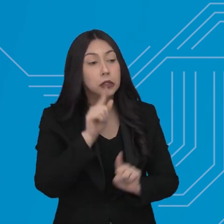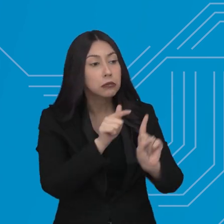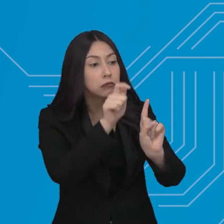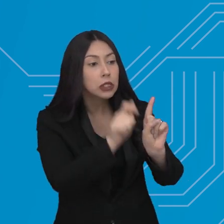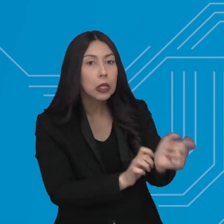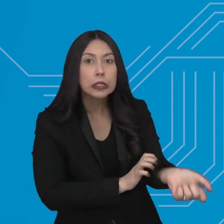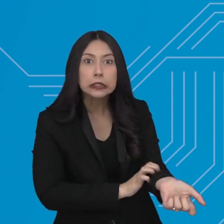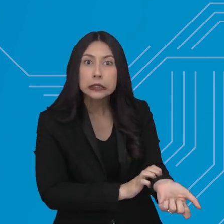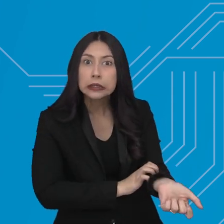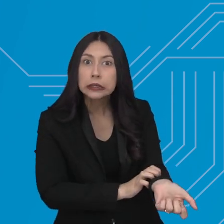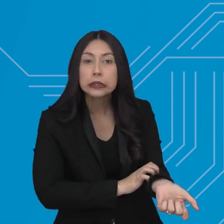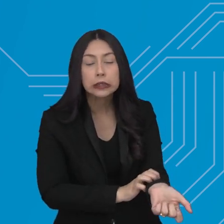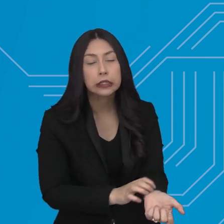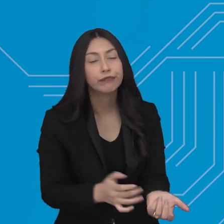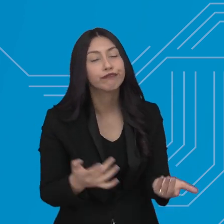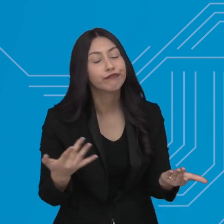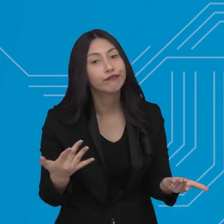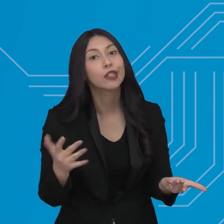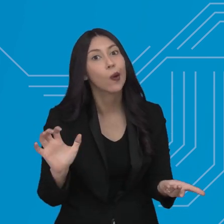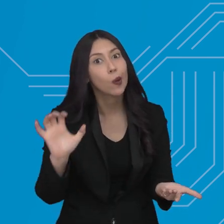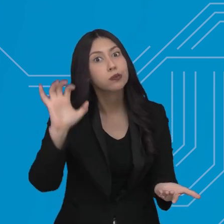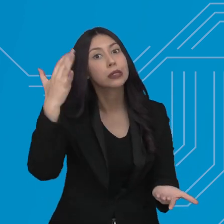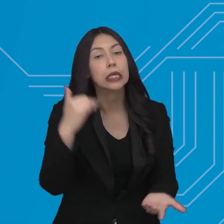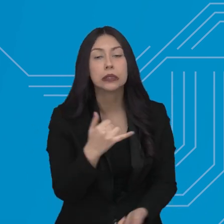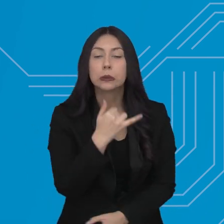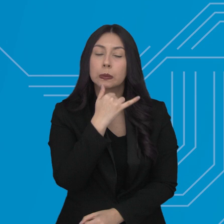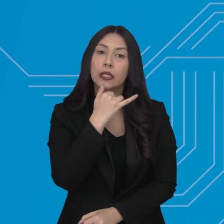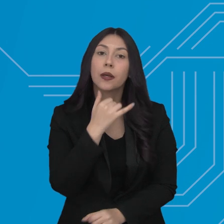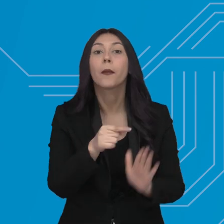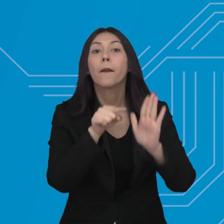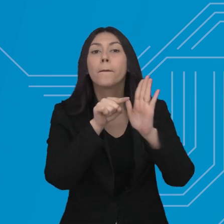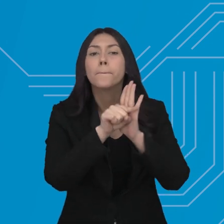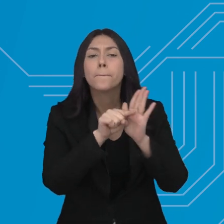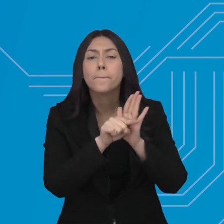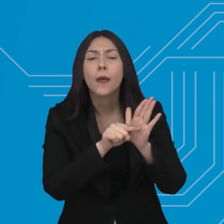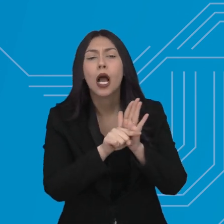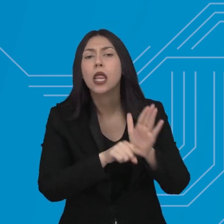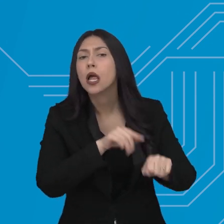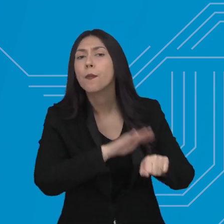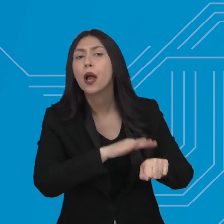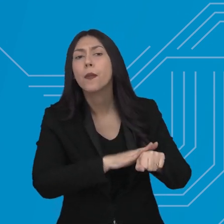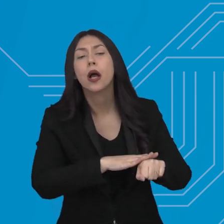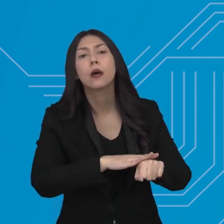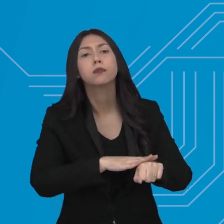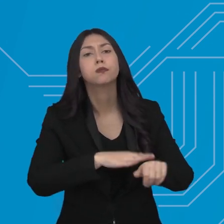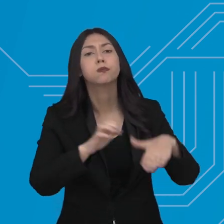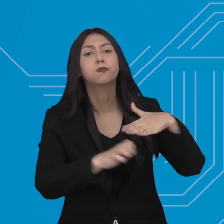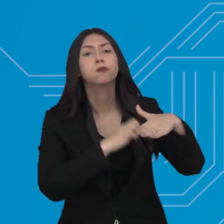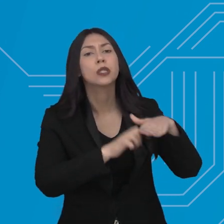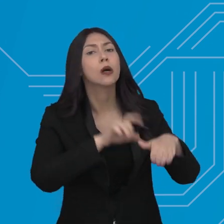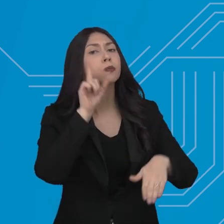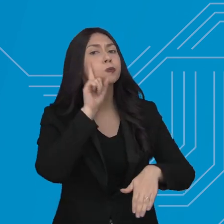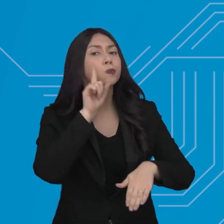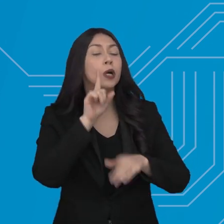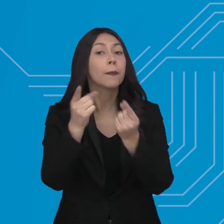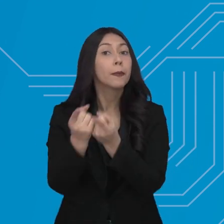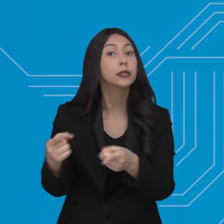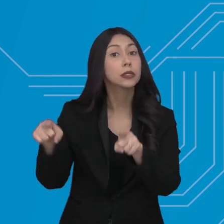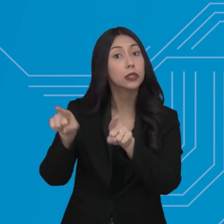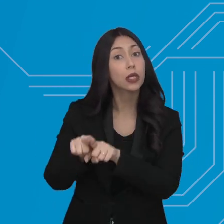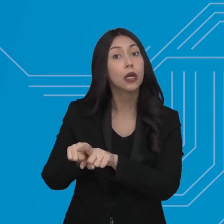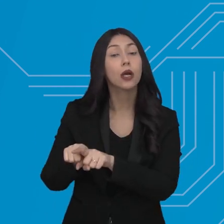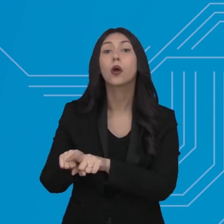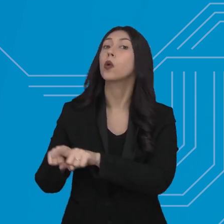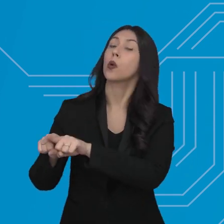tem alergia. E acredite, infelizmente, isso acontece. Um estudo feito por empresas norte-americanas, que contou com